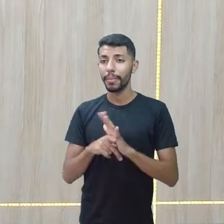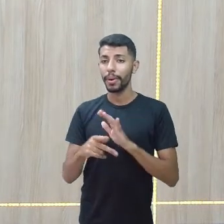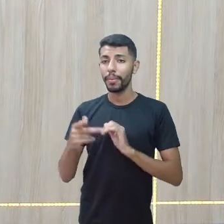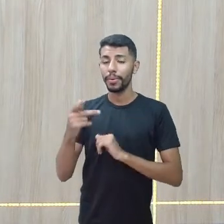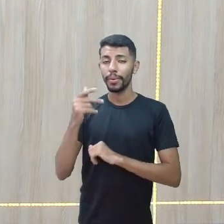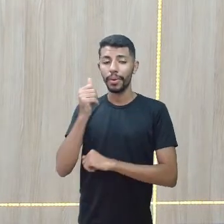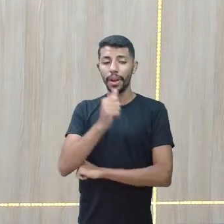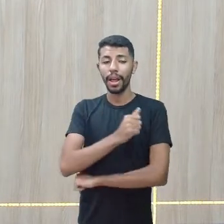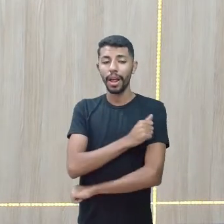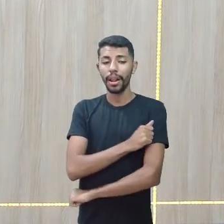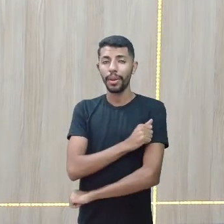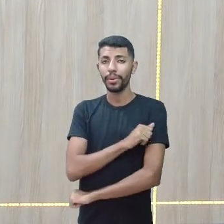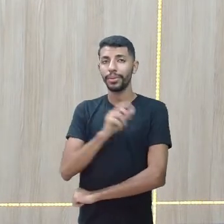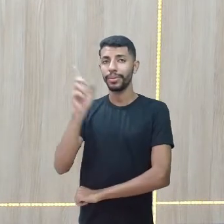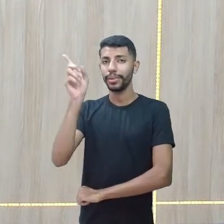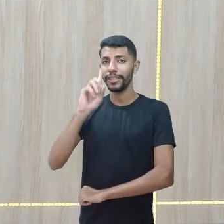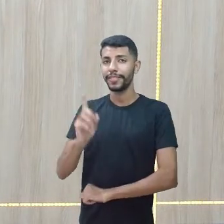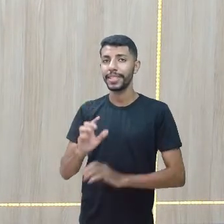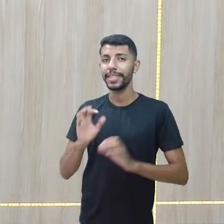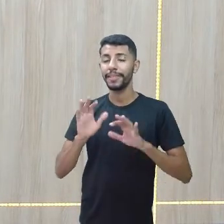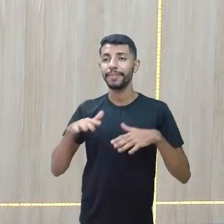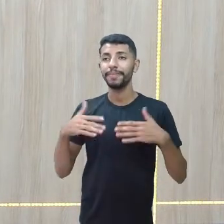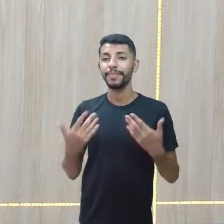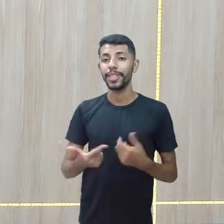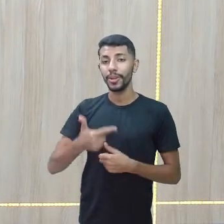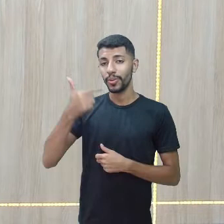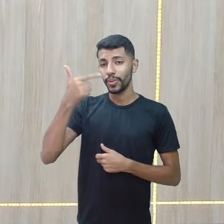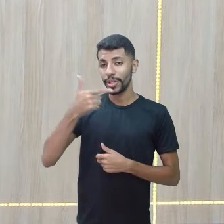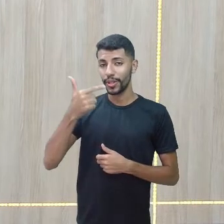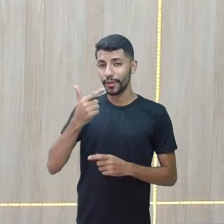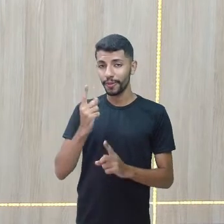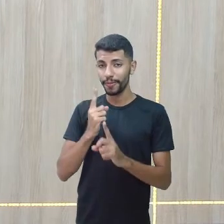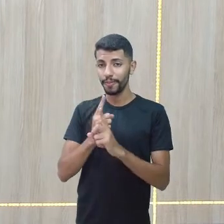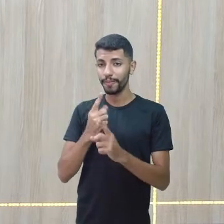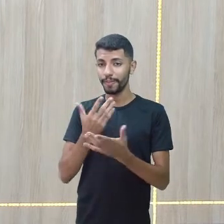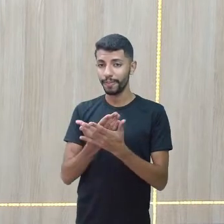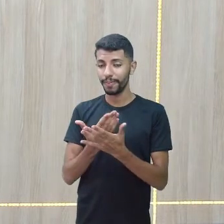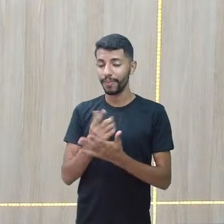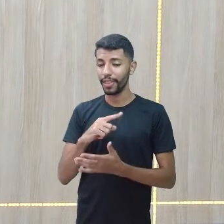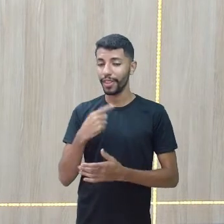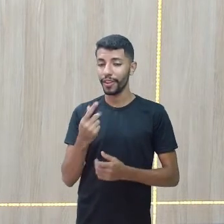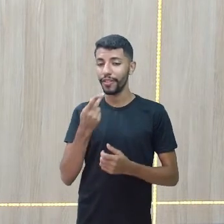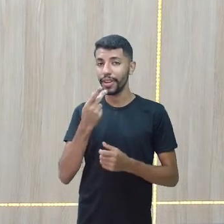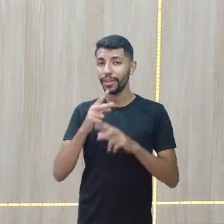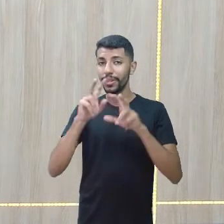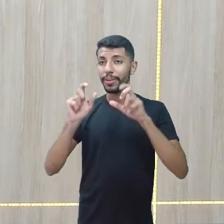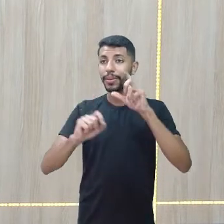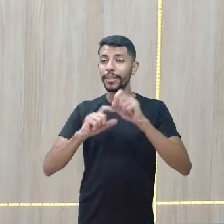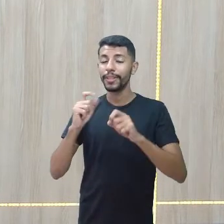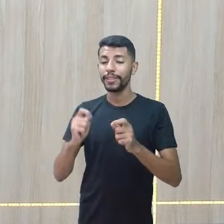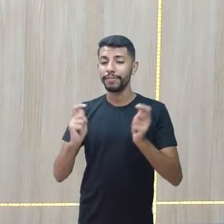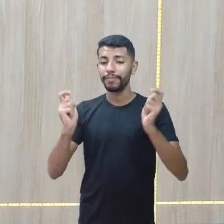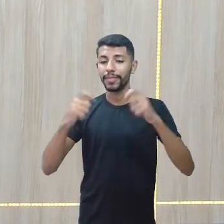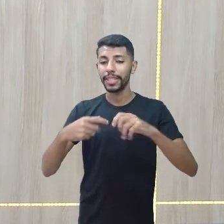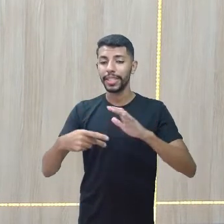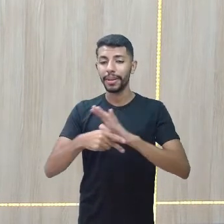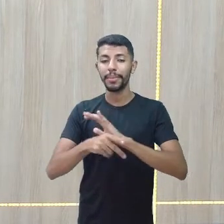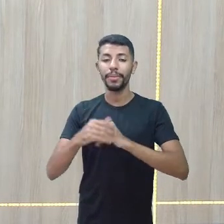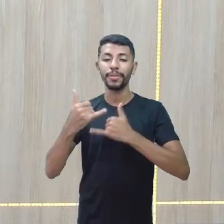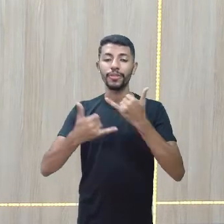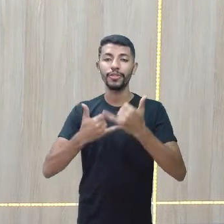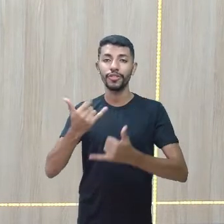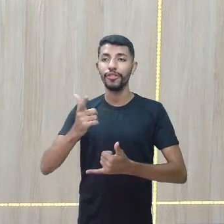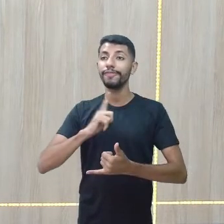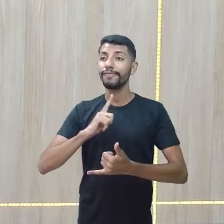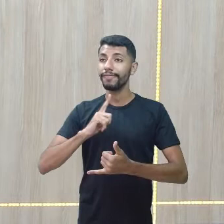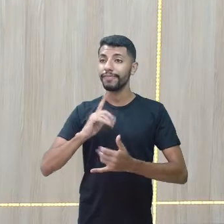deficiência. No nosso segundo encontro, nós falamos do potencial inclusivo que os jogos têm, Por que